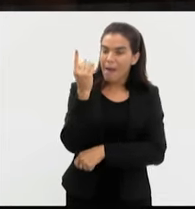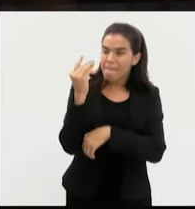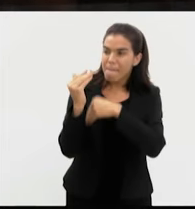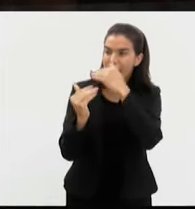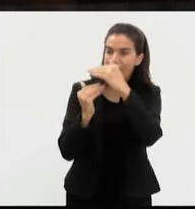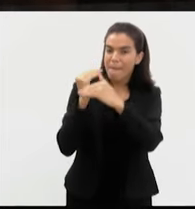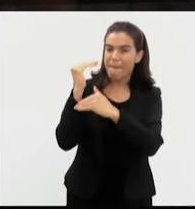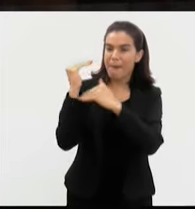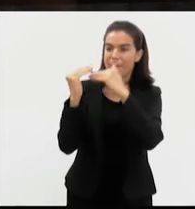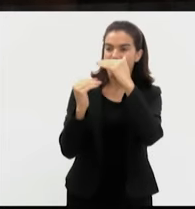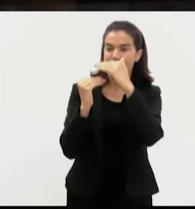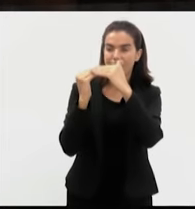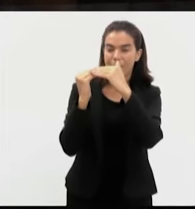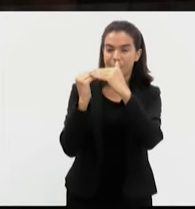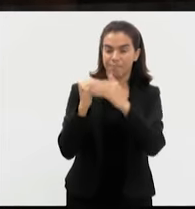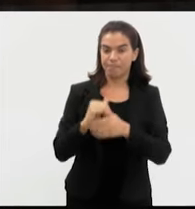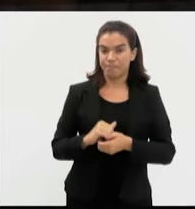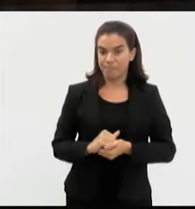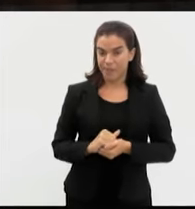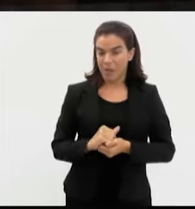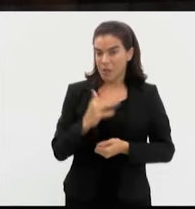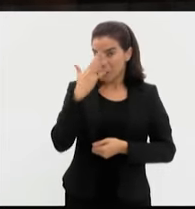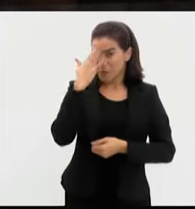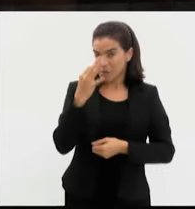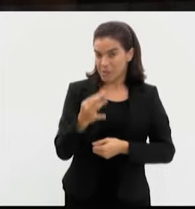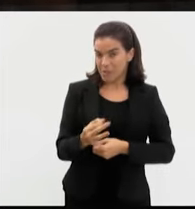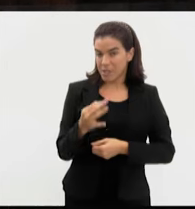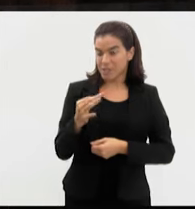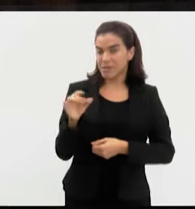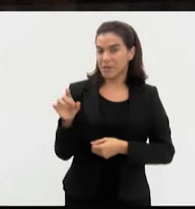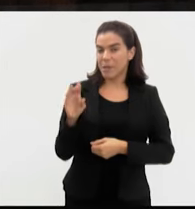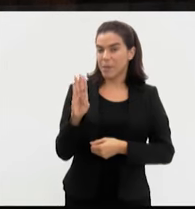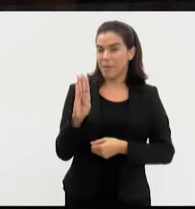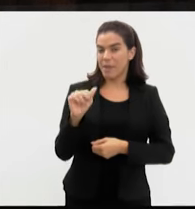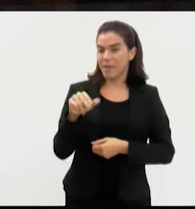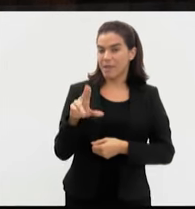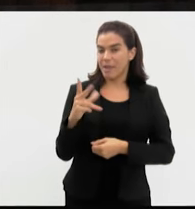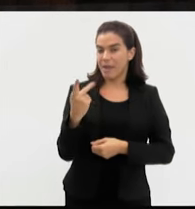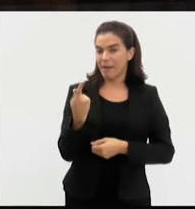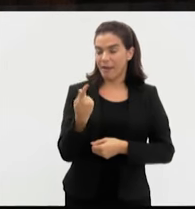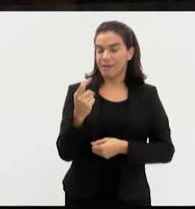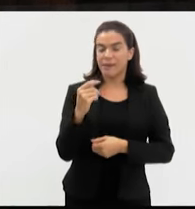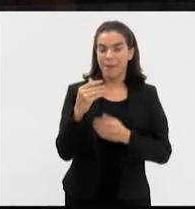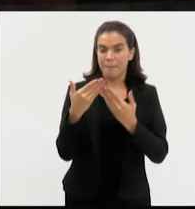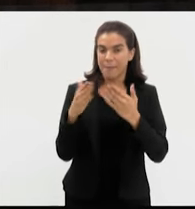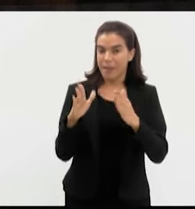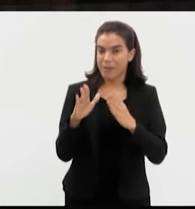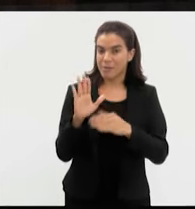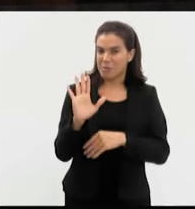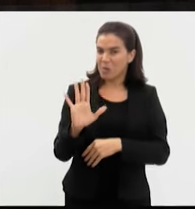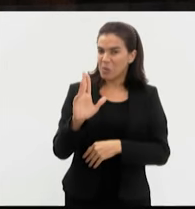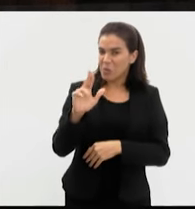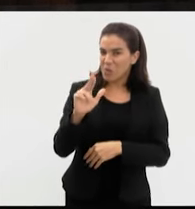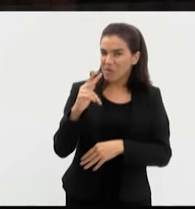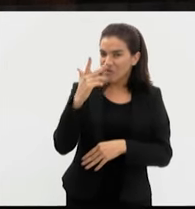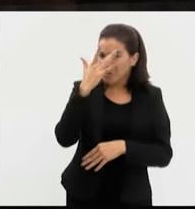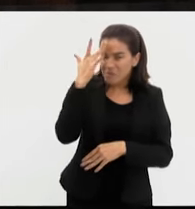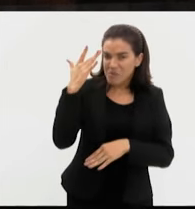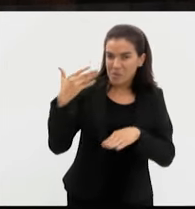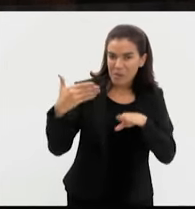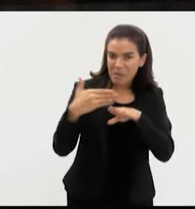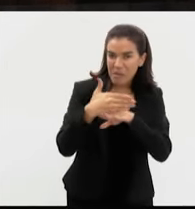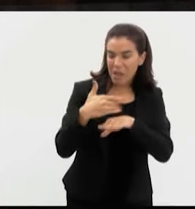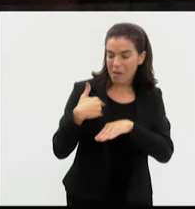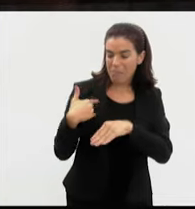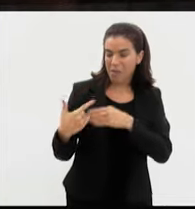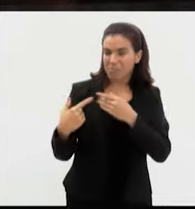não tenho certeza que que o gabinete do bng tá aberto como o meu está aberto mas eu nunca vi esses caras aqui querendo debater com a